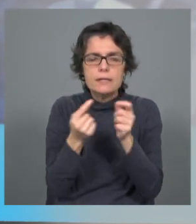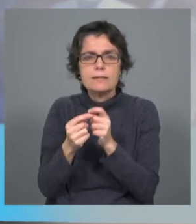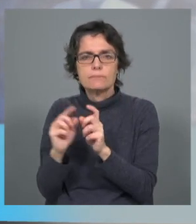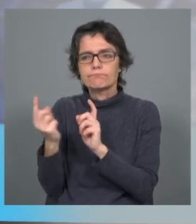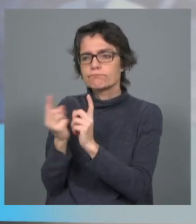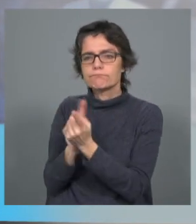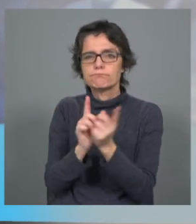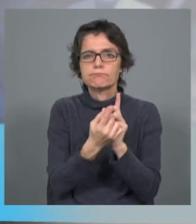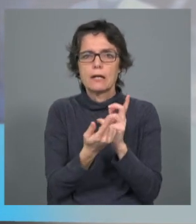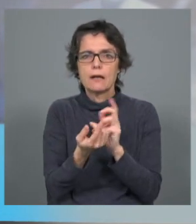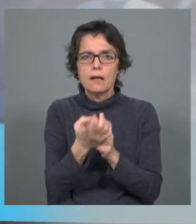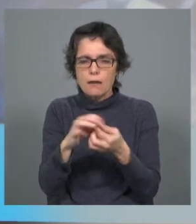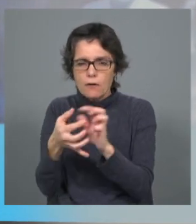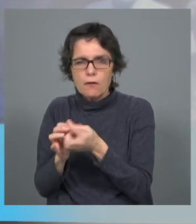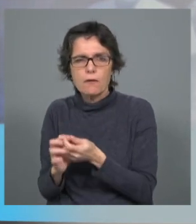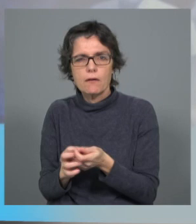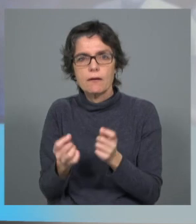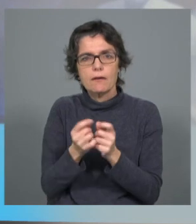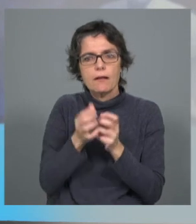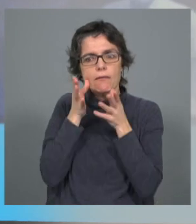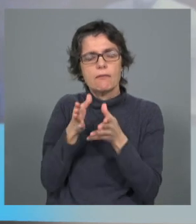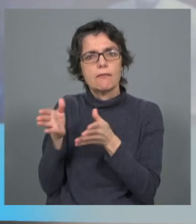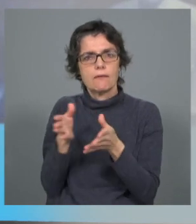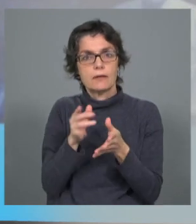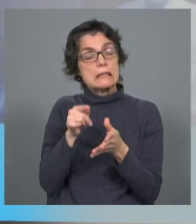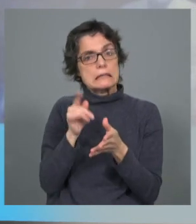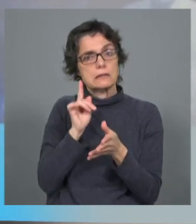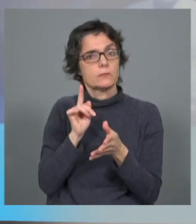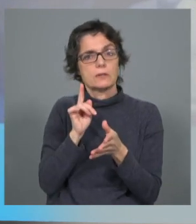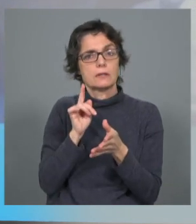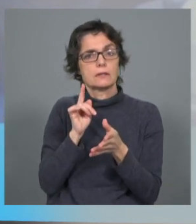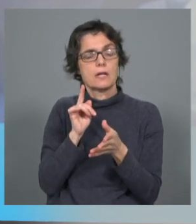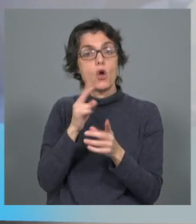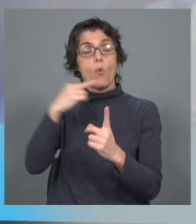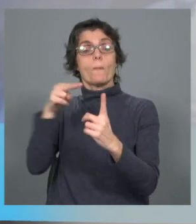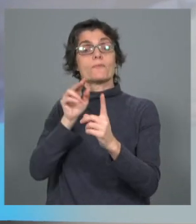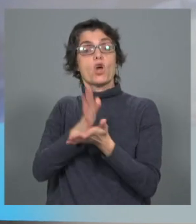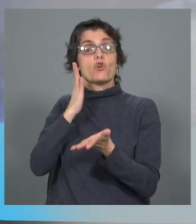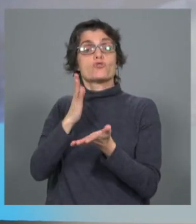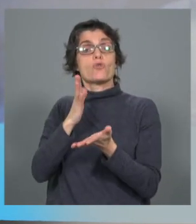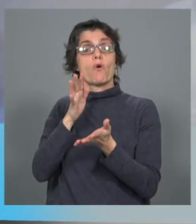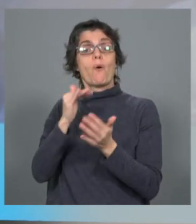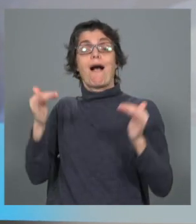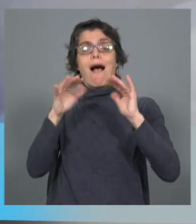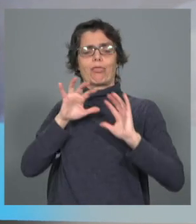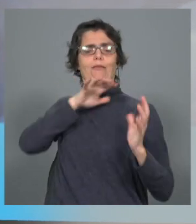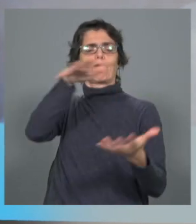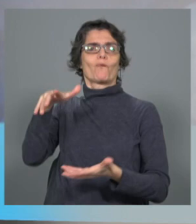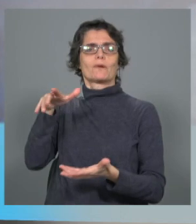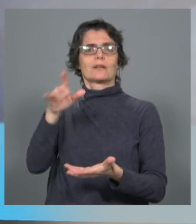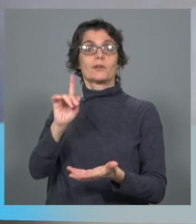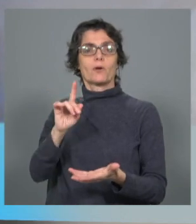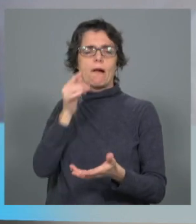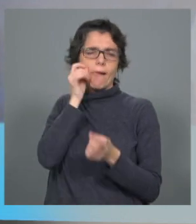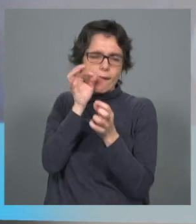face-to-face, do estar próximo, atento, não é? Essa é uma riqueza que vale a pena não perder, vale a pena não nos